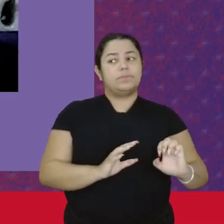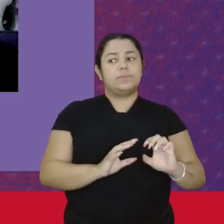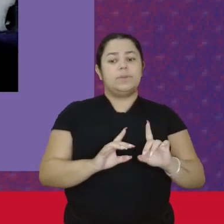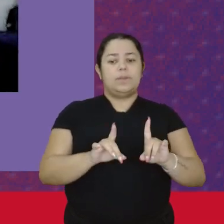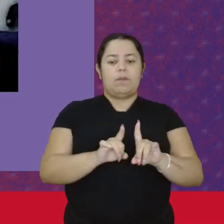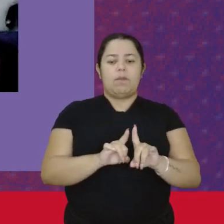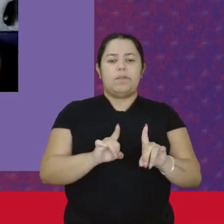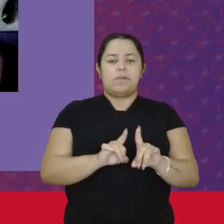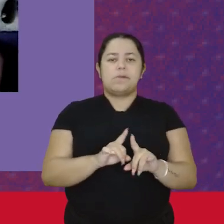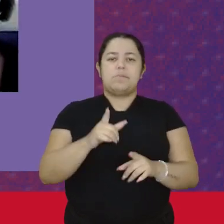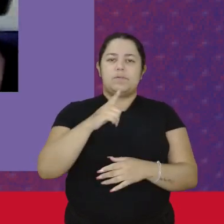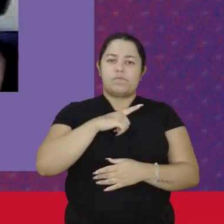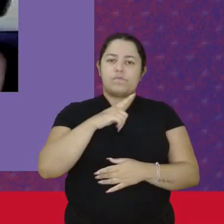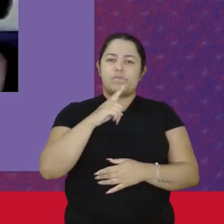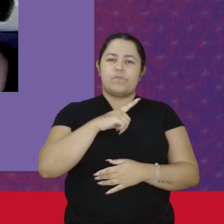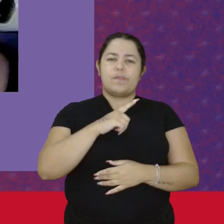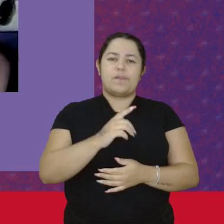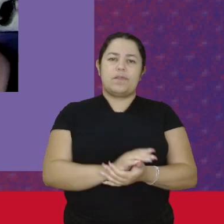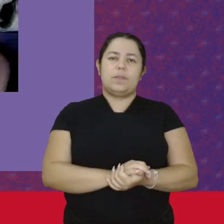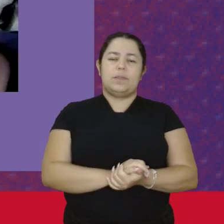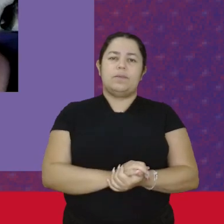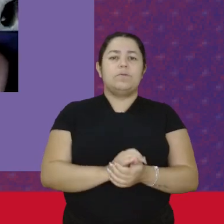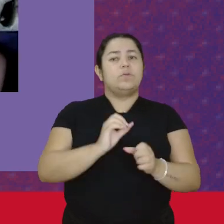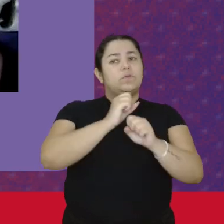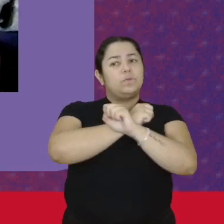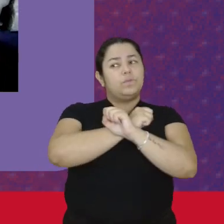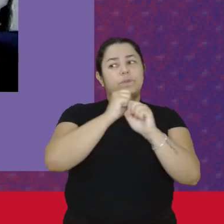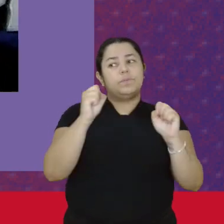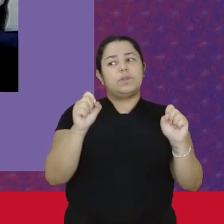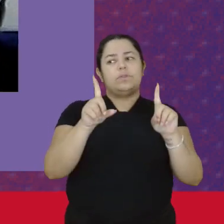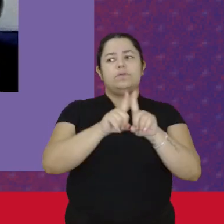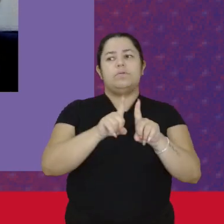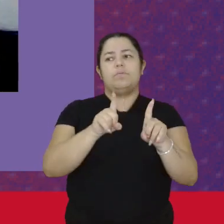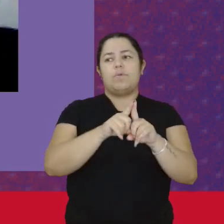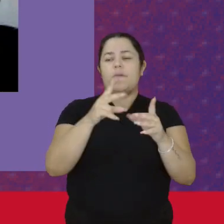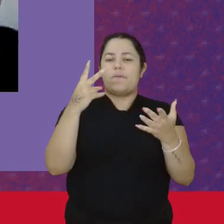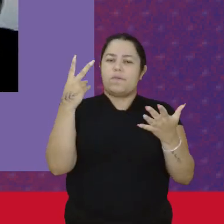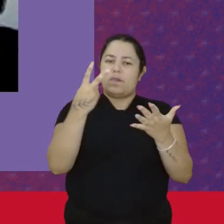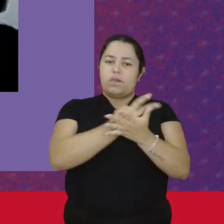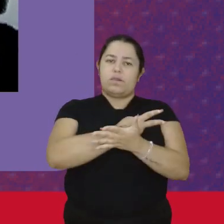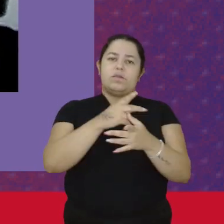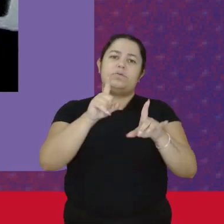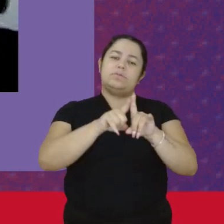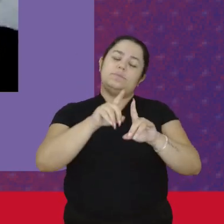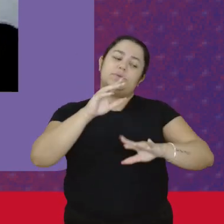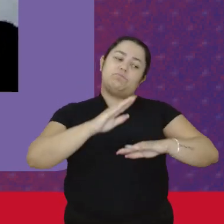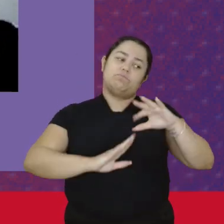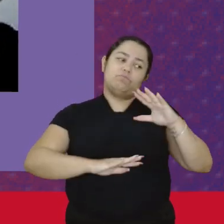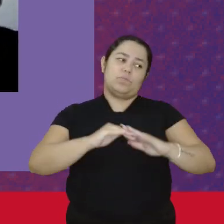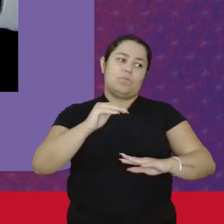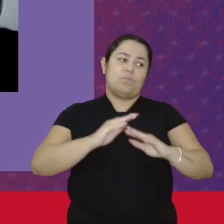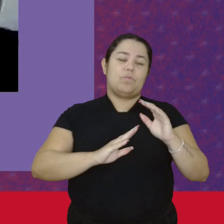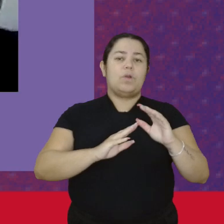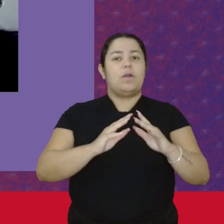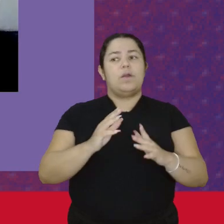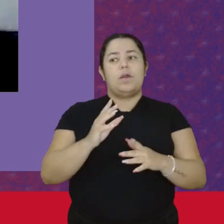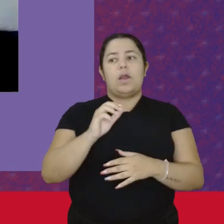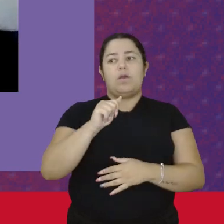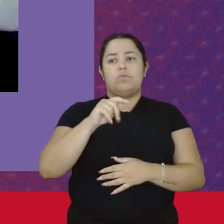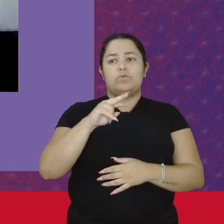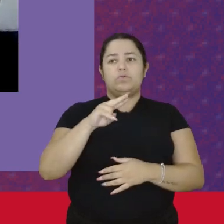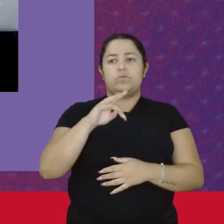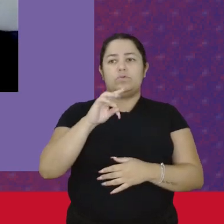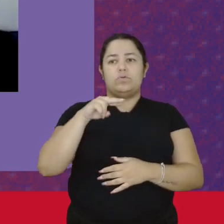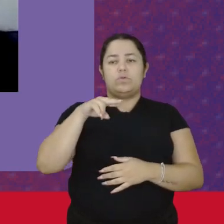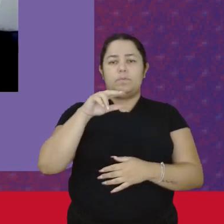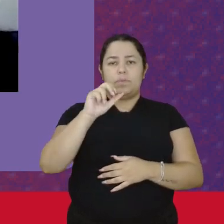Brasil Mulher tinha esta possibilidade de ele acontecer de uma maneira autônoma, mas com esse mesmo nome e